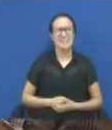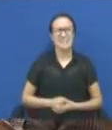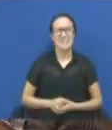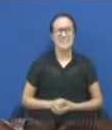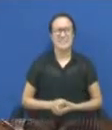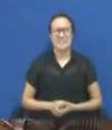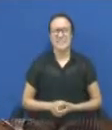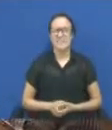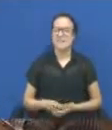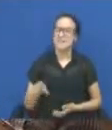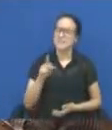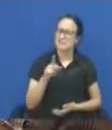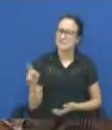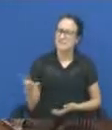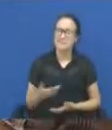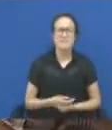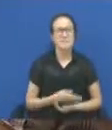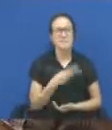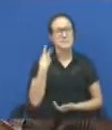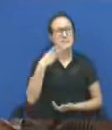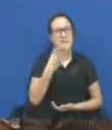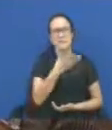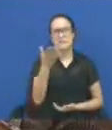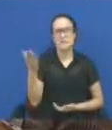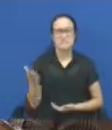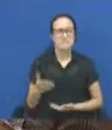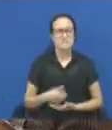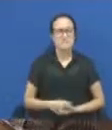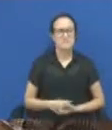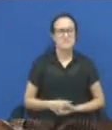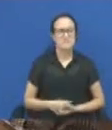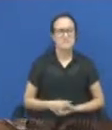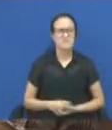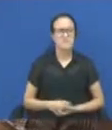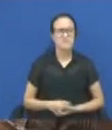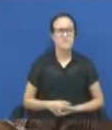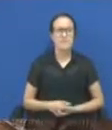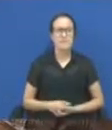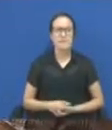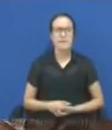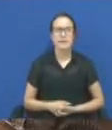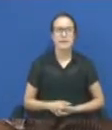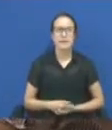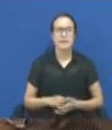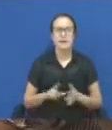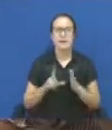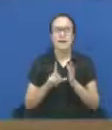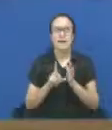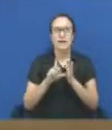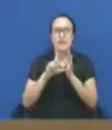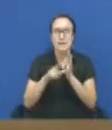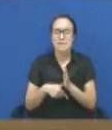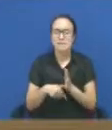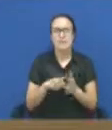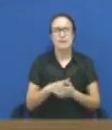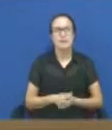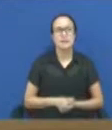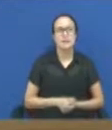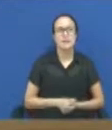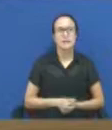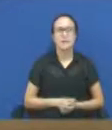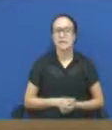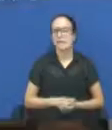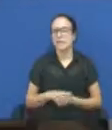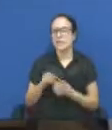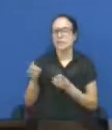eu sou um entusiasta do parlamento. Muito provavelmente, depois que eu deixar a minha cadeira na Câmara e no